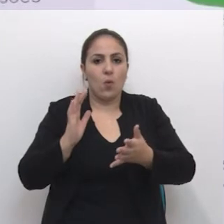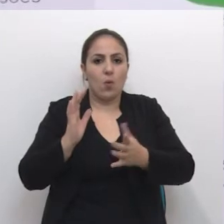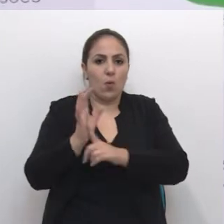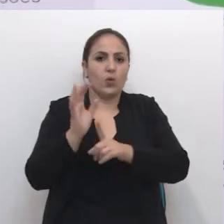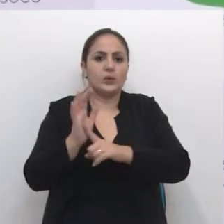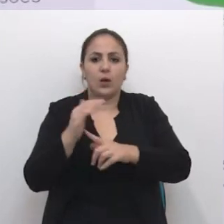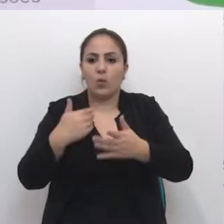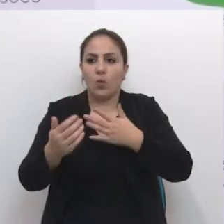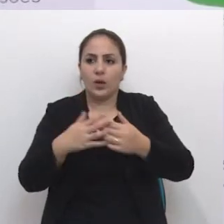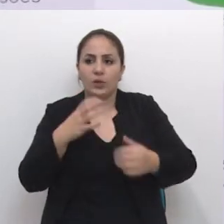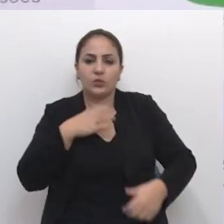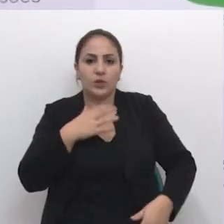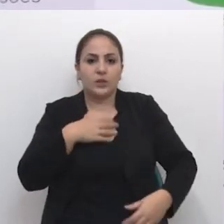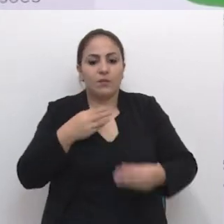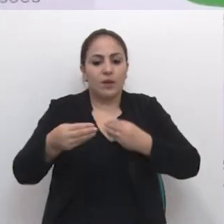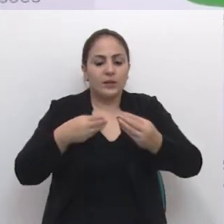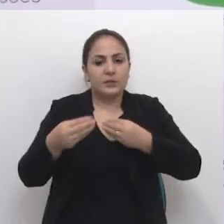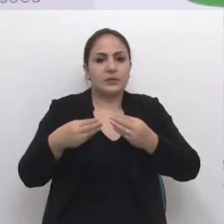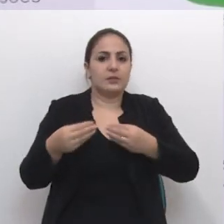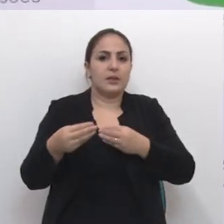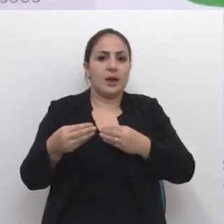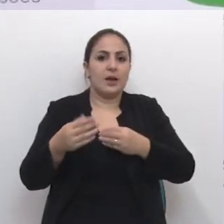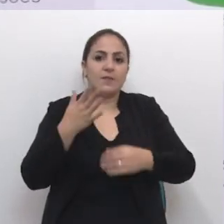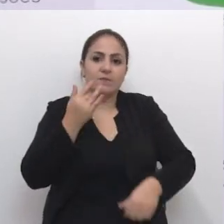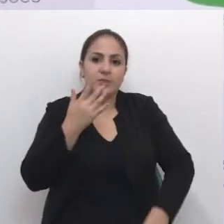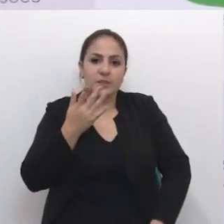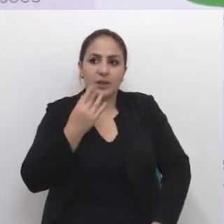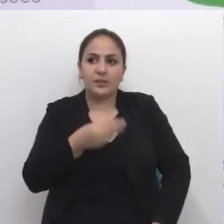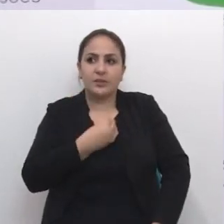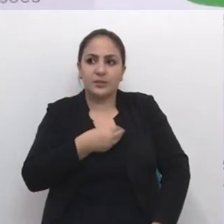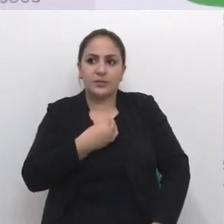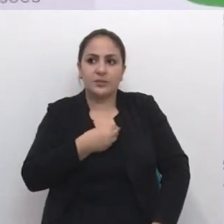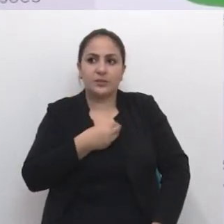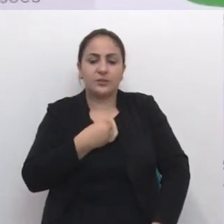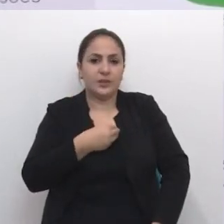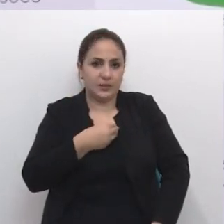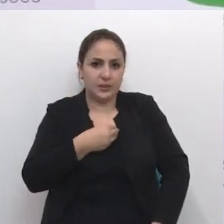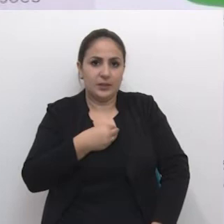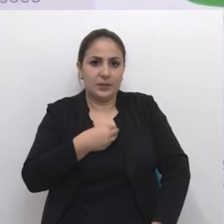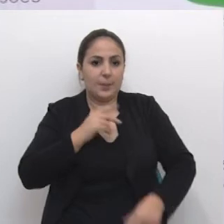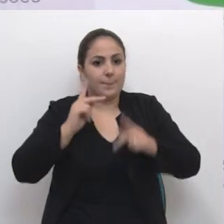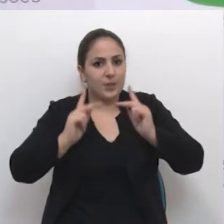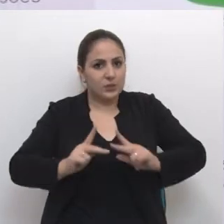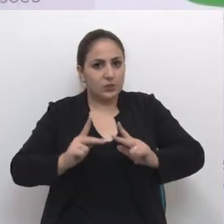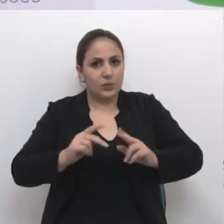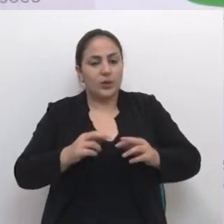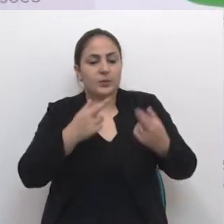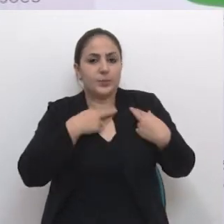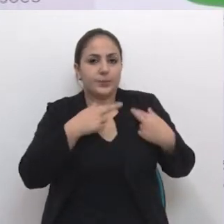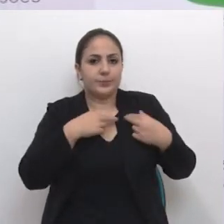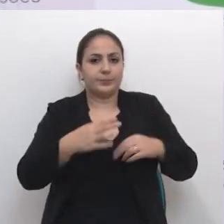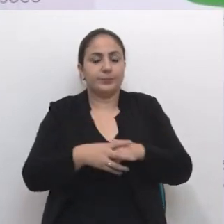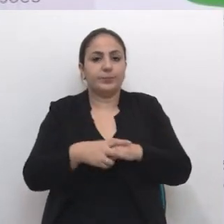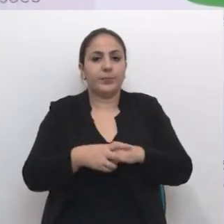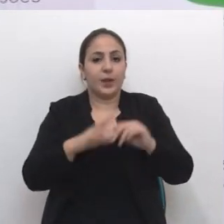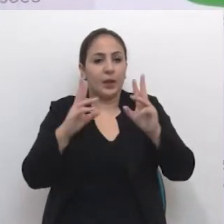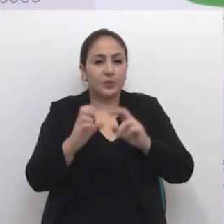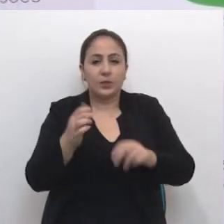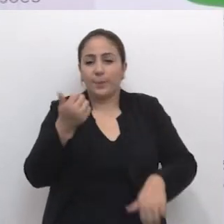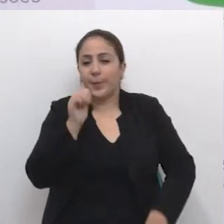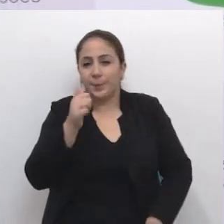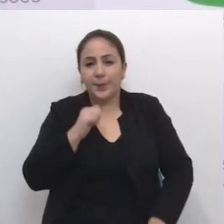todos, não só para a classe dos caminhoneiros e dos motoristas profissionais. Nós sabemos que o trânsito no Brasil mata mais do que a própria guerra, né?